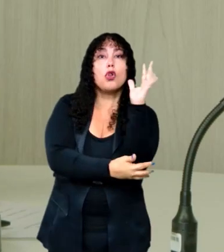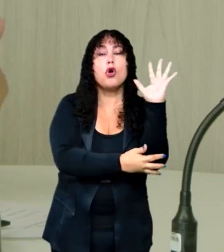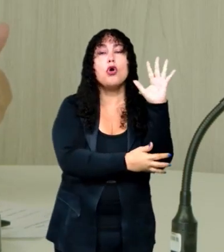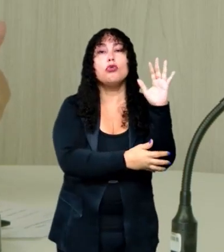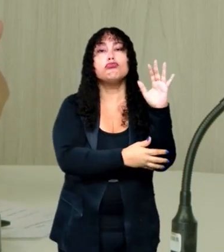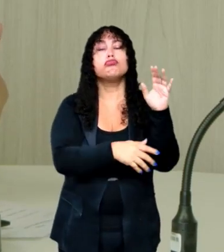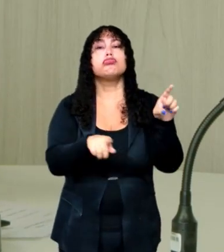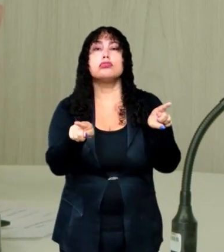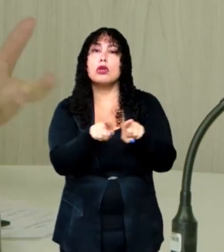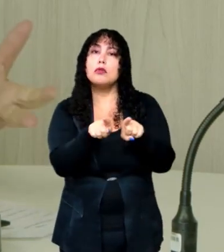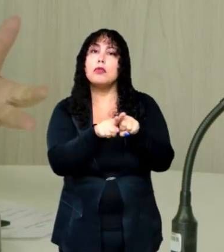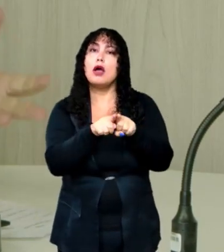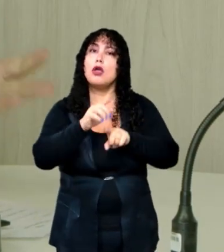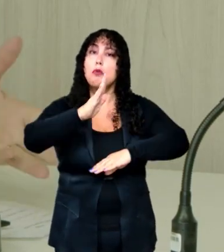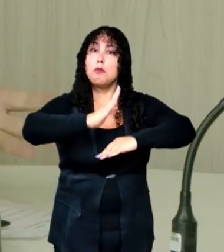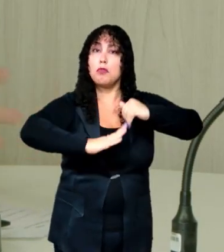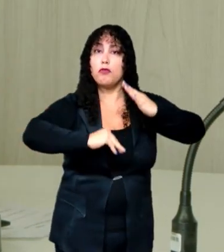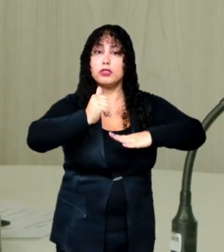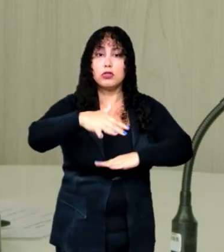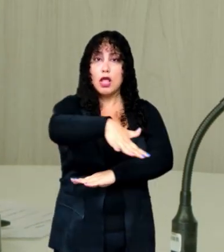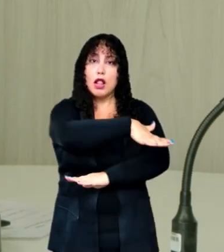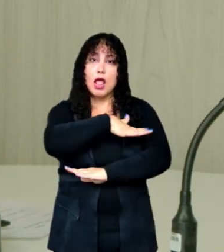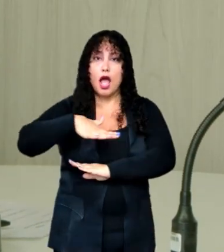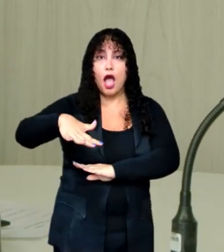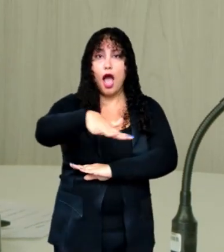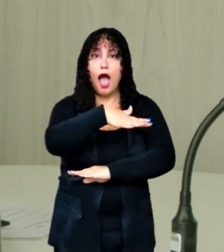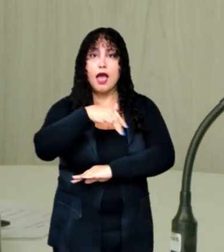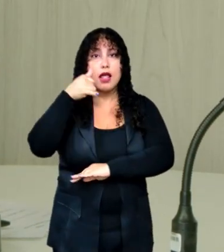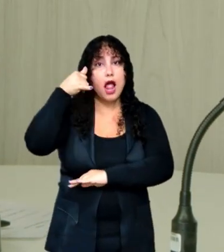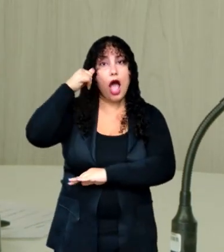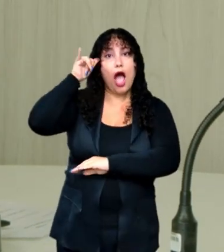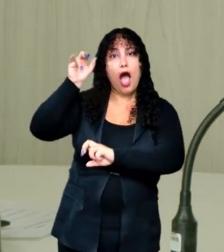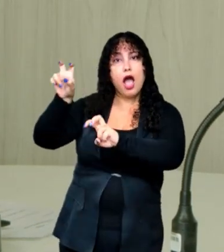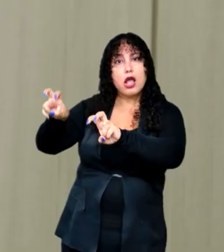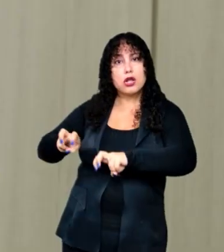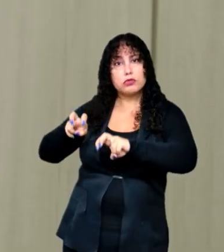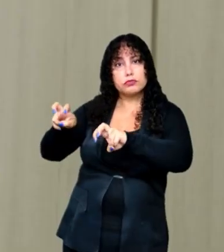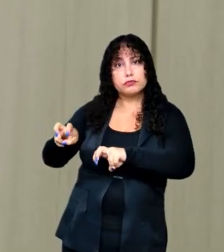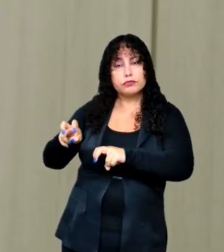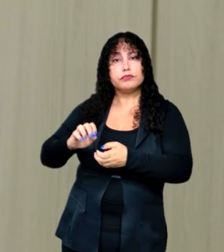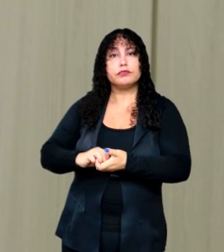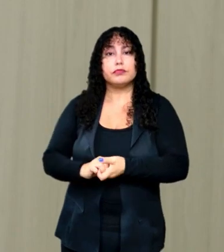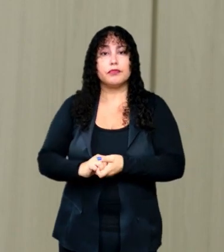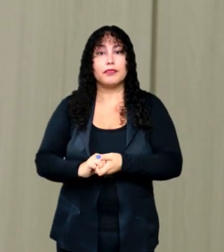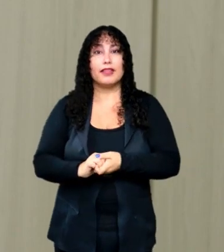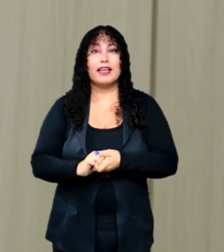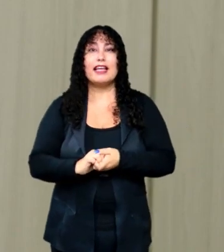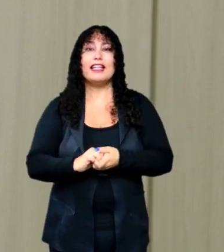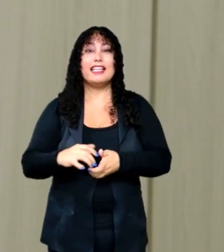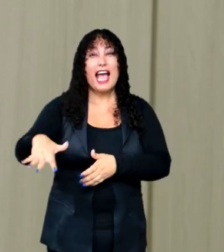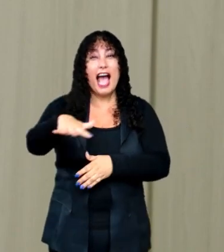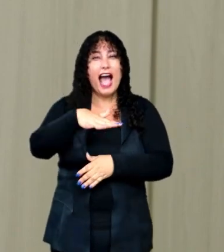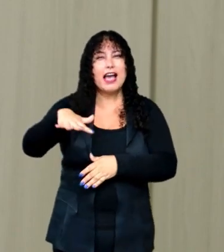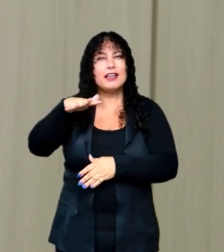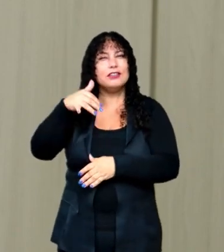agroecólogo, um profissional na área agrícola. Ana, você pegou assim, um